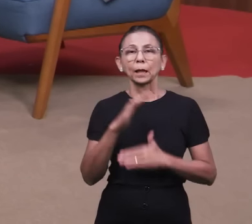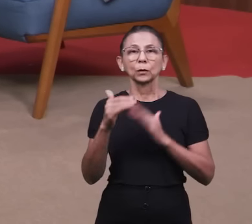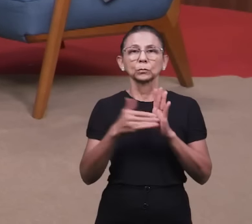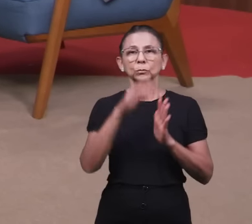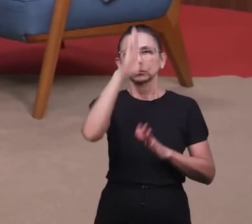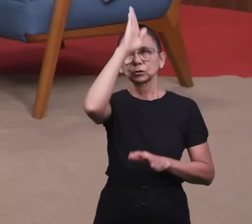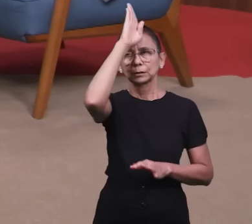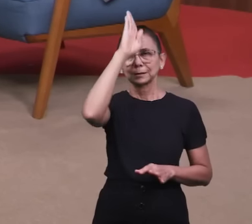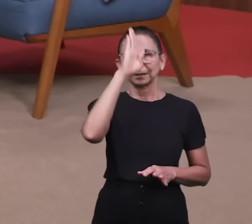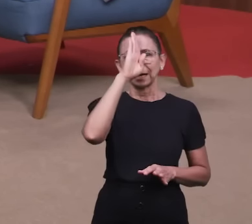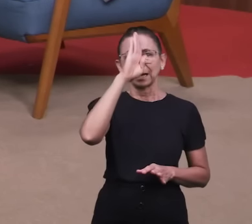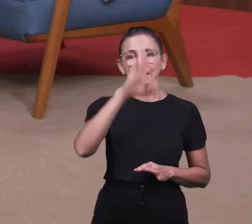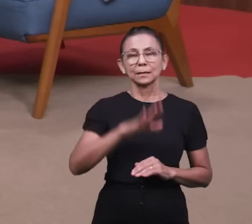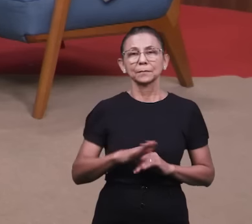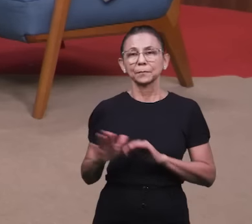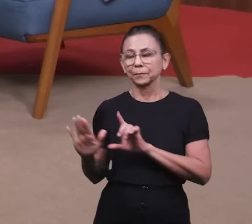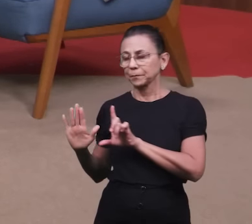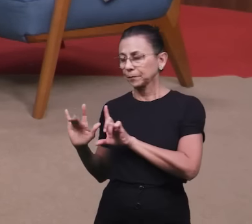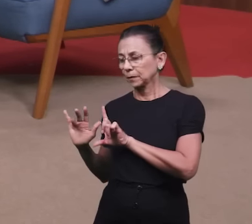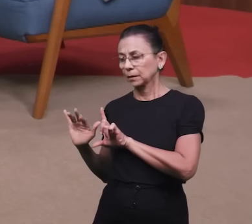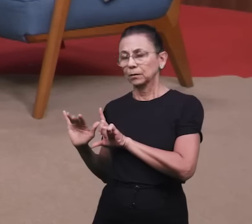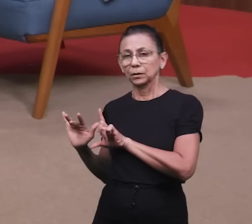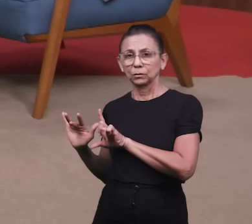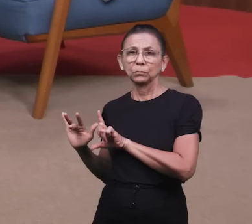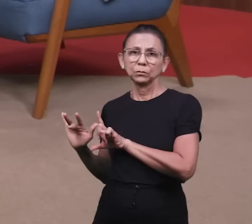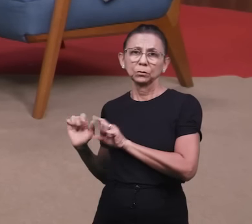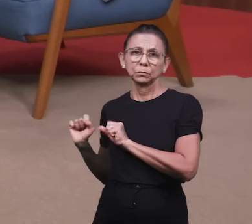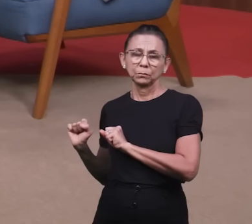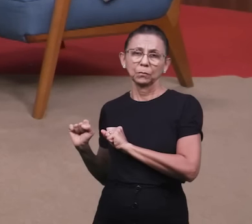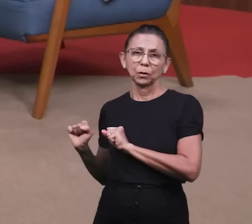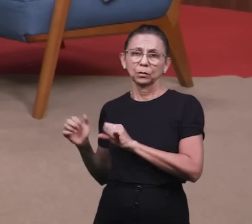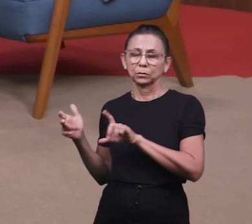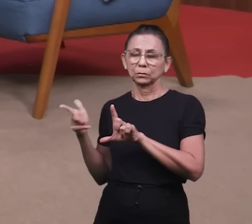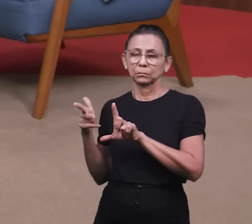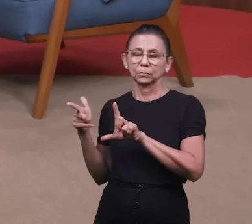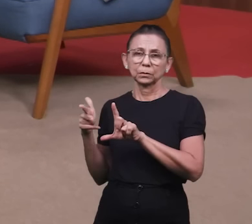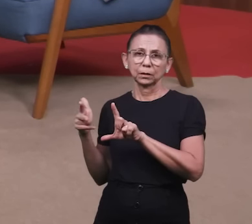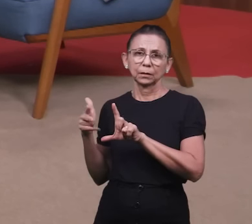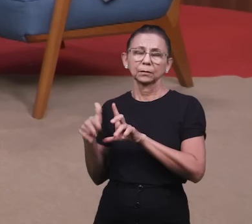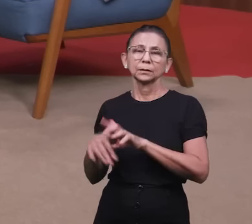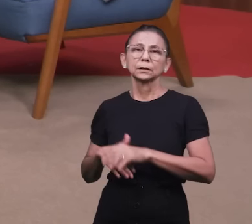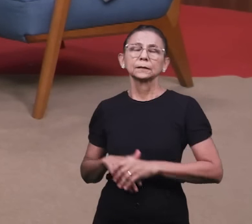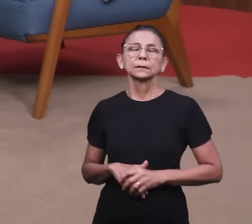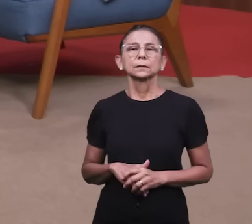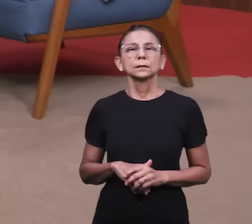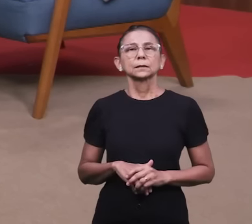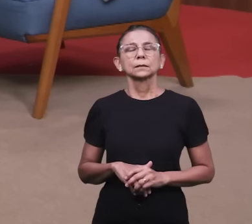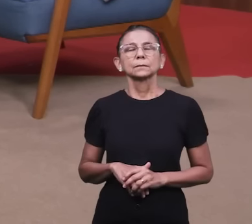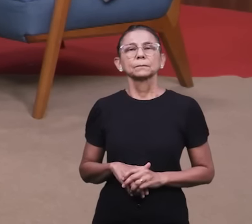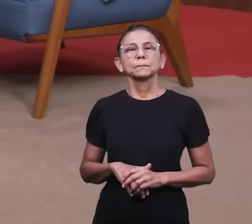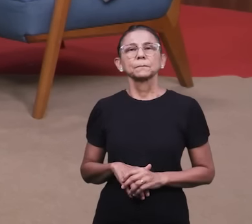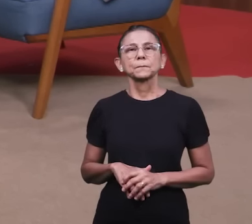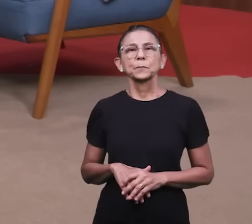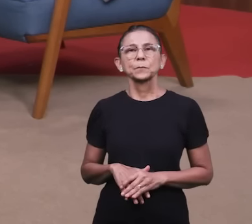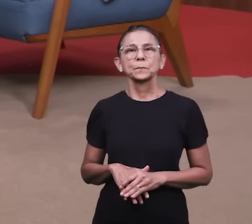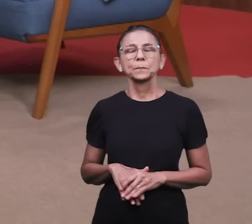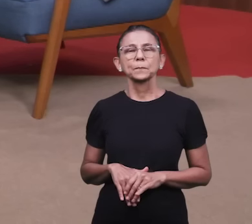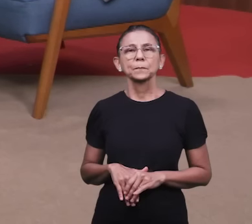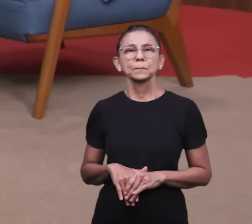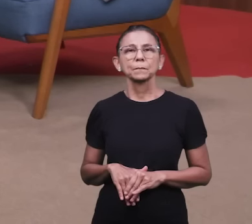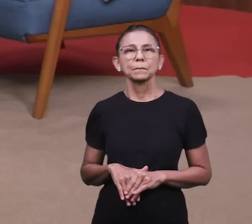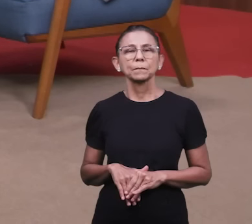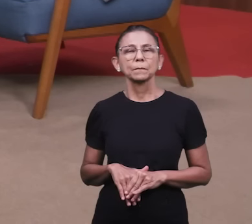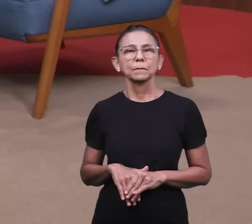totalmente gratuito tem um QR Code aí ao lado do número se você quiser ainda pode apontar a câmera do seu celular para ele e o aparelho já vai te